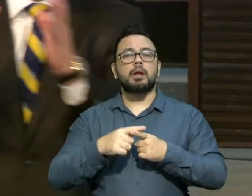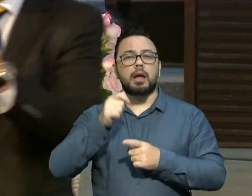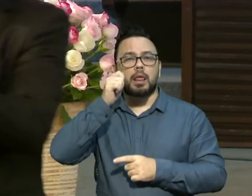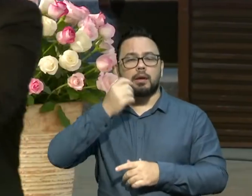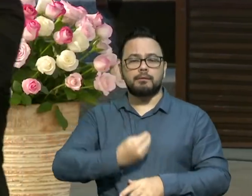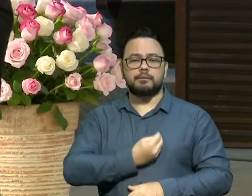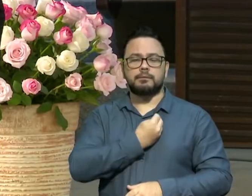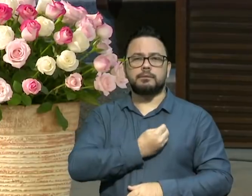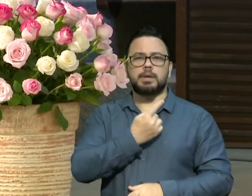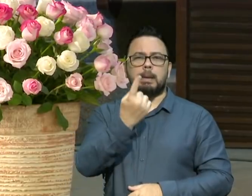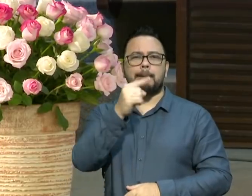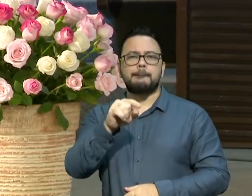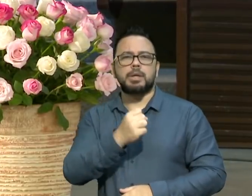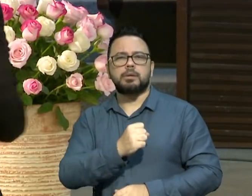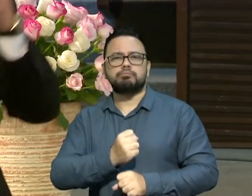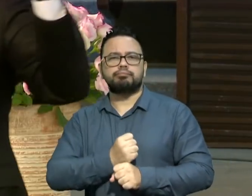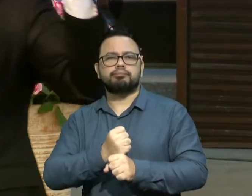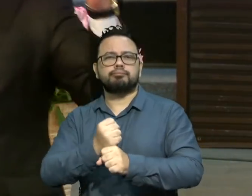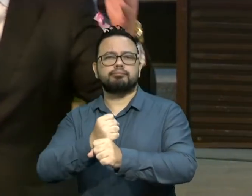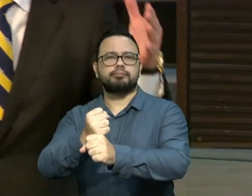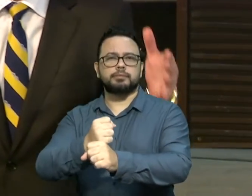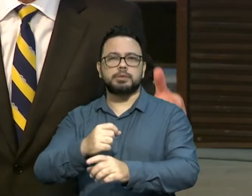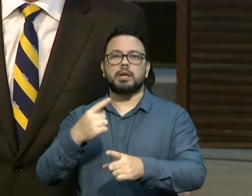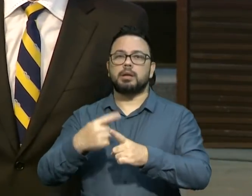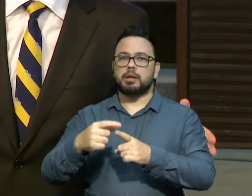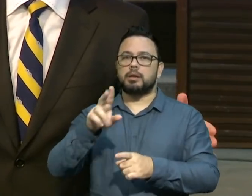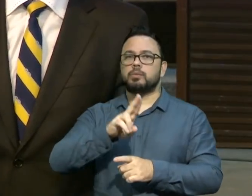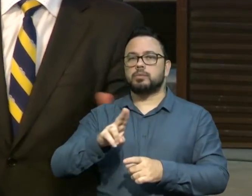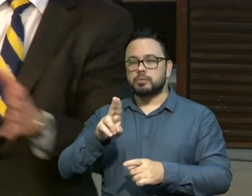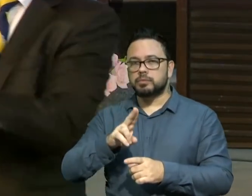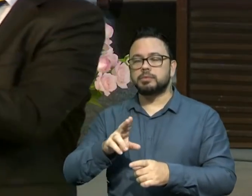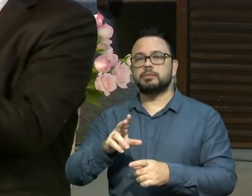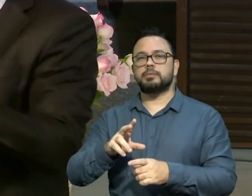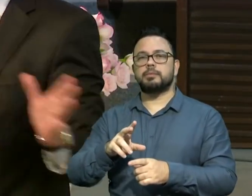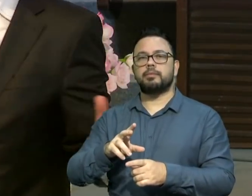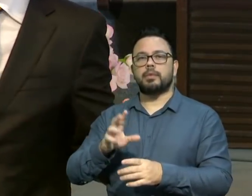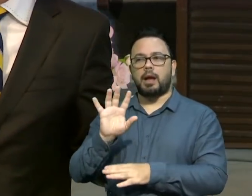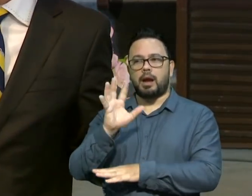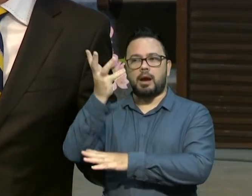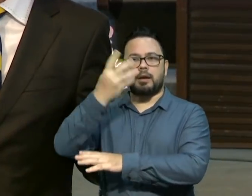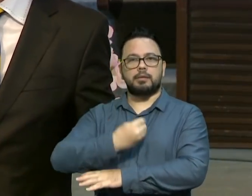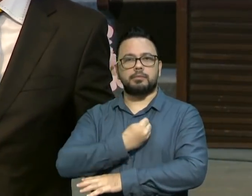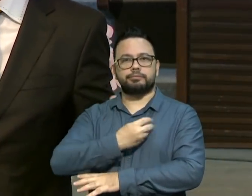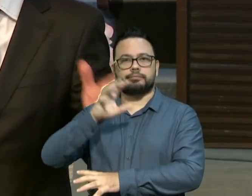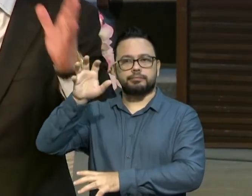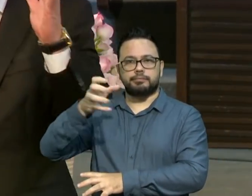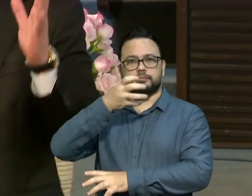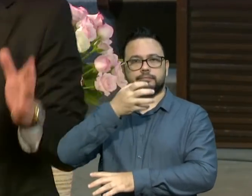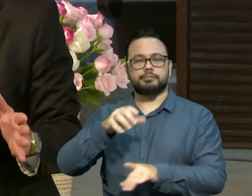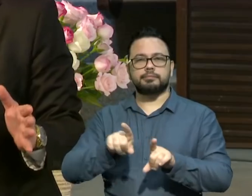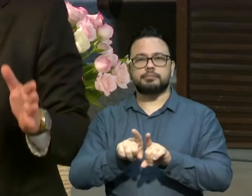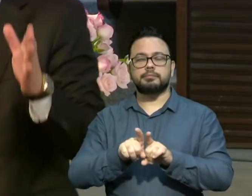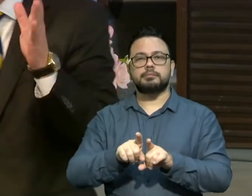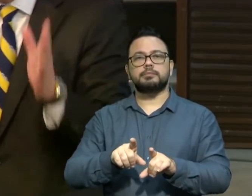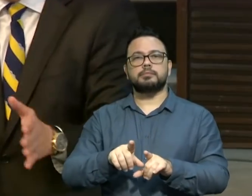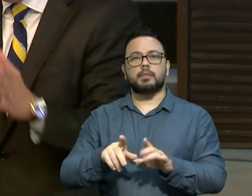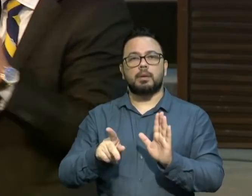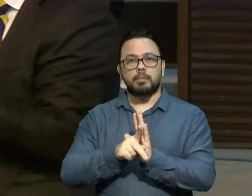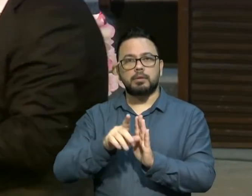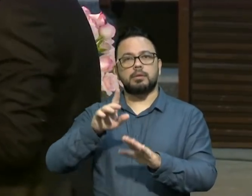porque tinha comido da Árvore da Vida e tem uma carga de energia Vital que levou a 930 anos o homem foi feito